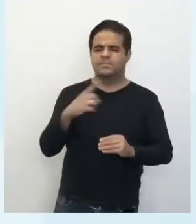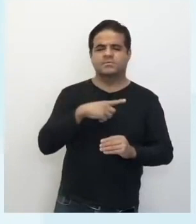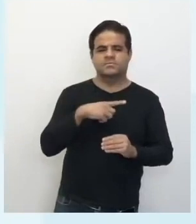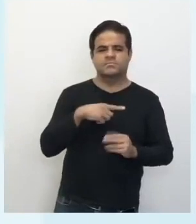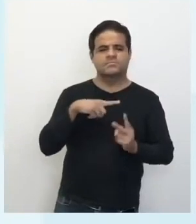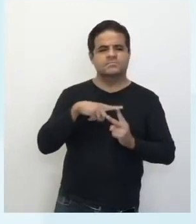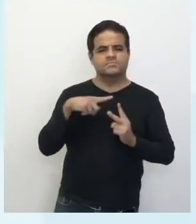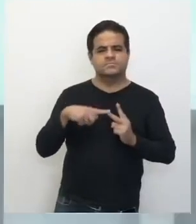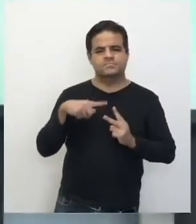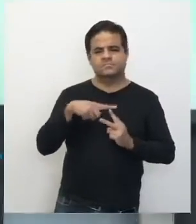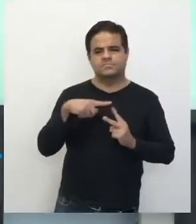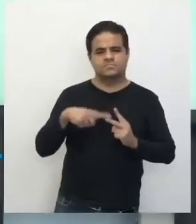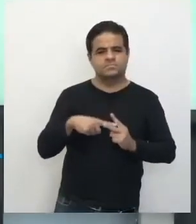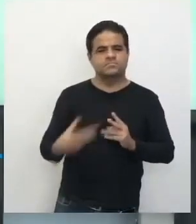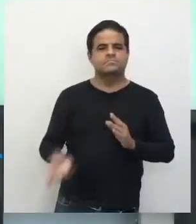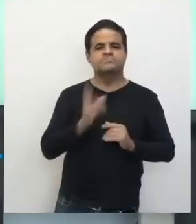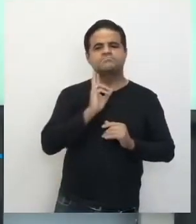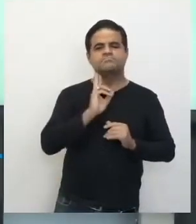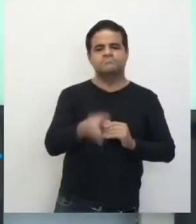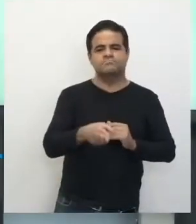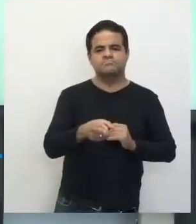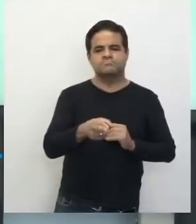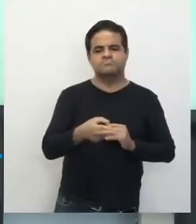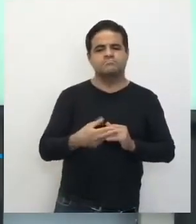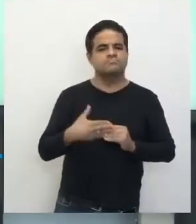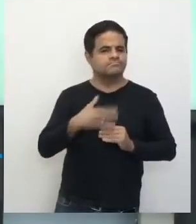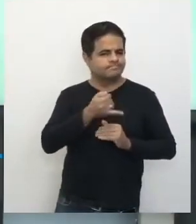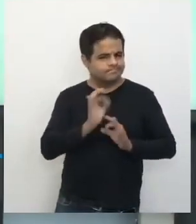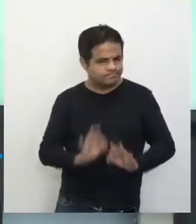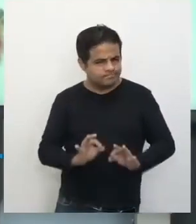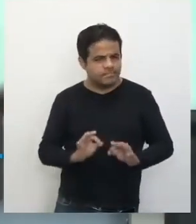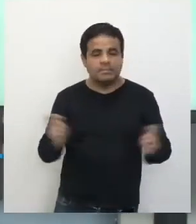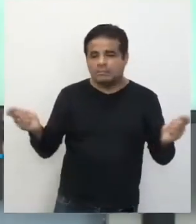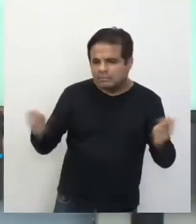dois pares ordenados que respondem essa função, por exemplo. Poderia colocar qualquer outra.